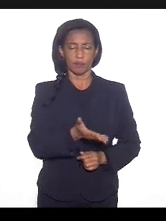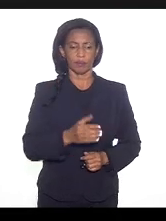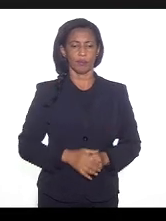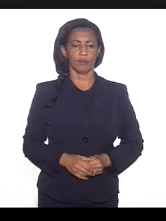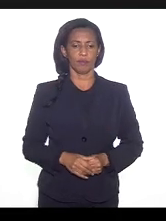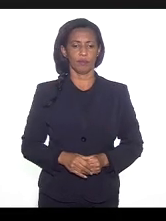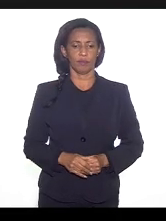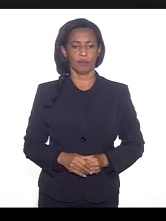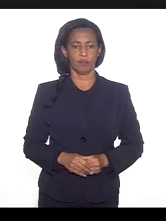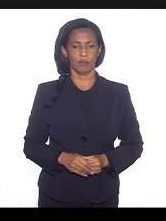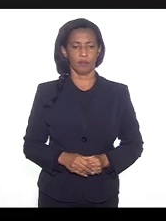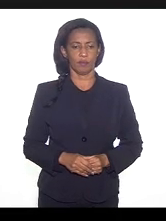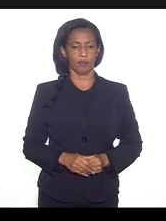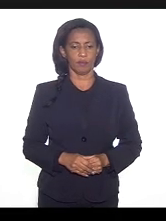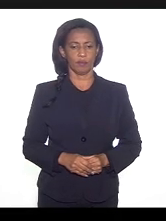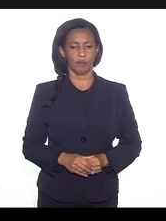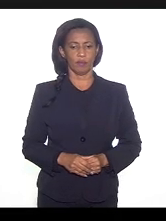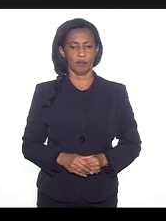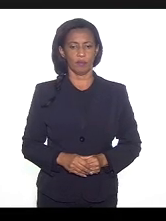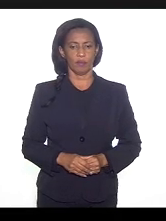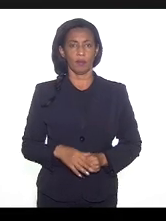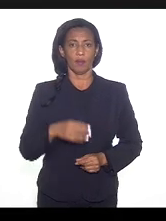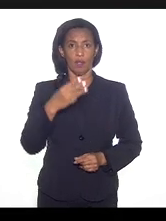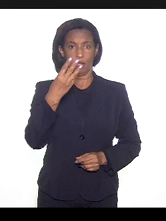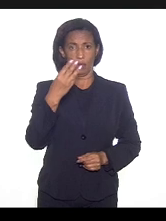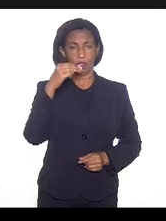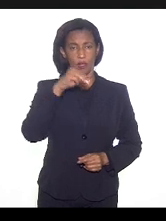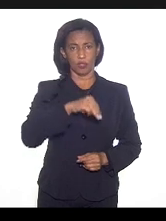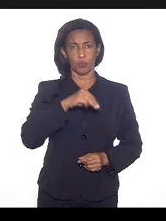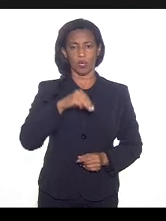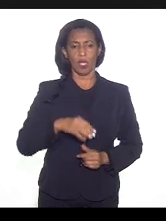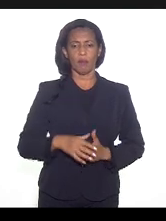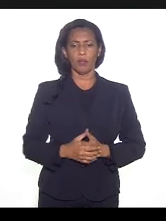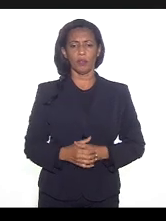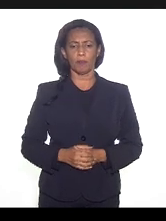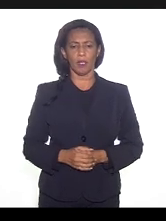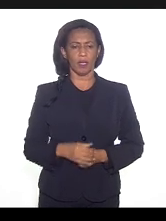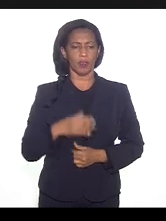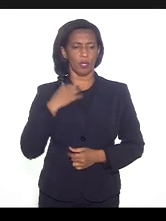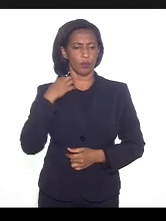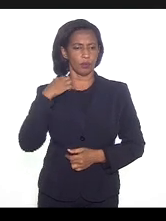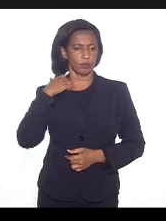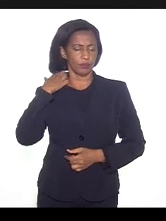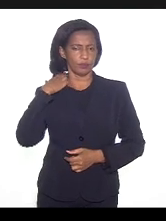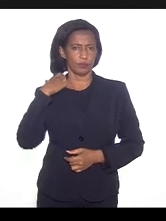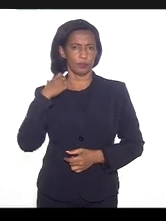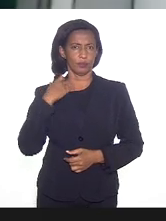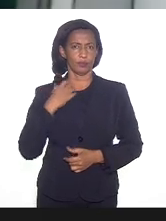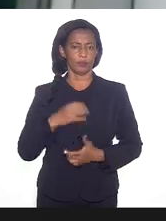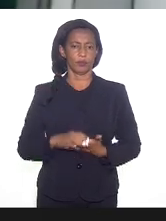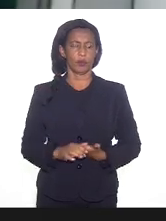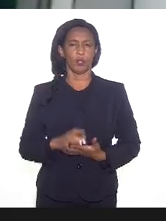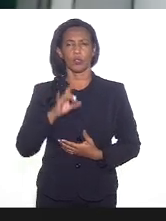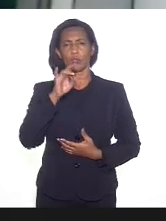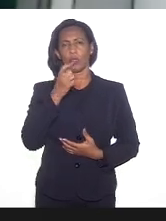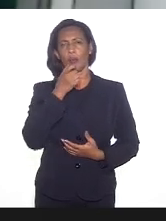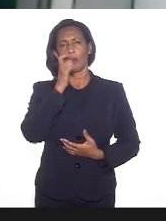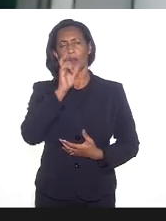Peço brevidade aí, a gente falar ao redor de 3 minutos. Pode ser, deputado? Não, claro, eu só quero fazer uma saudação